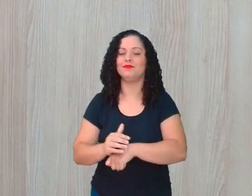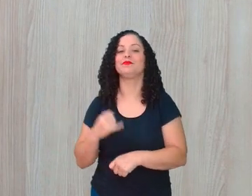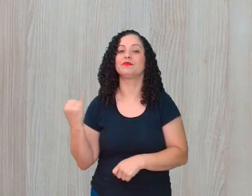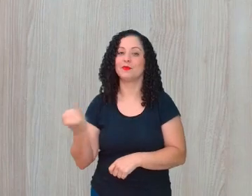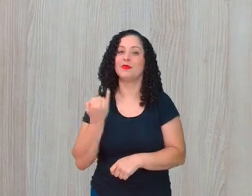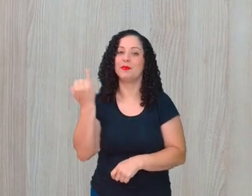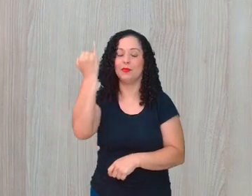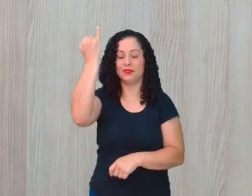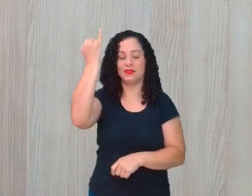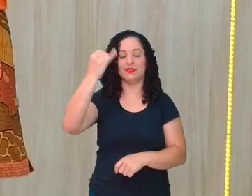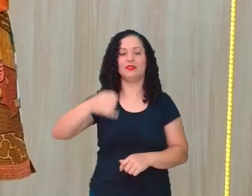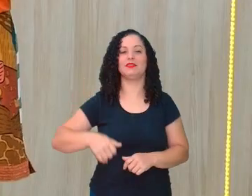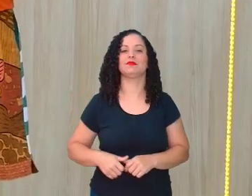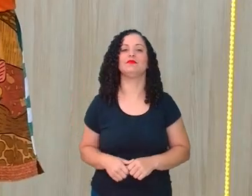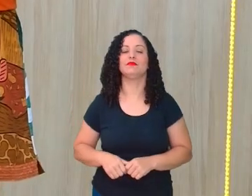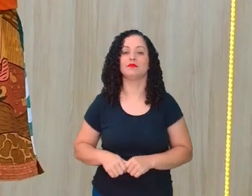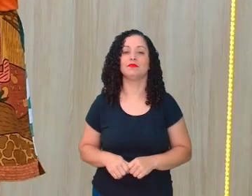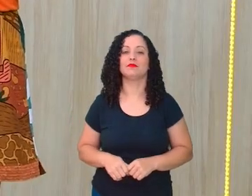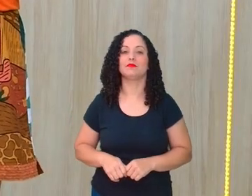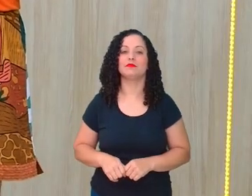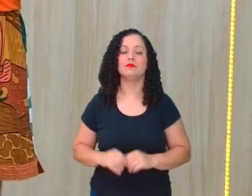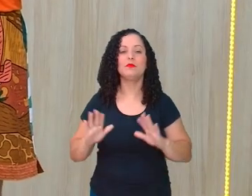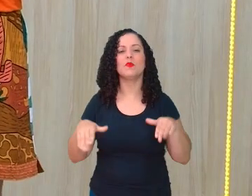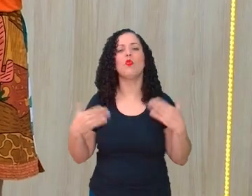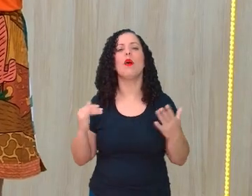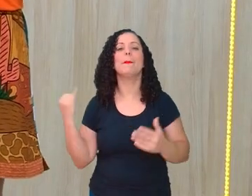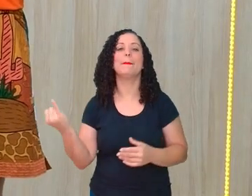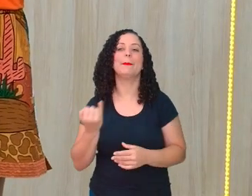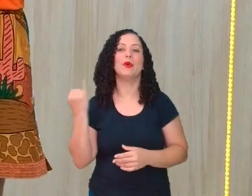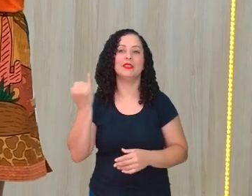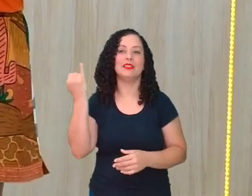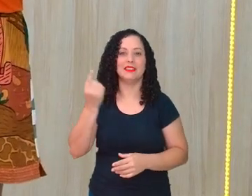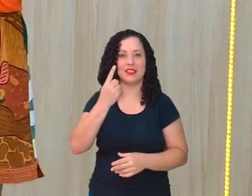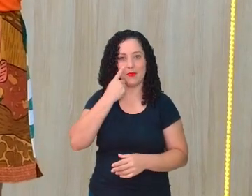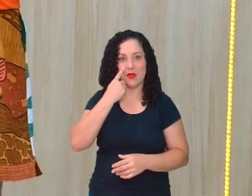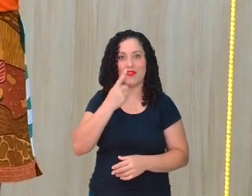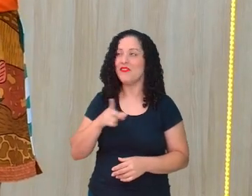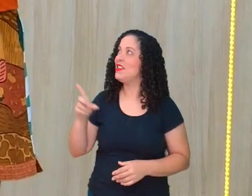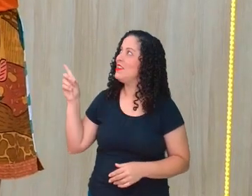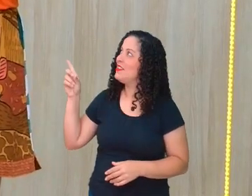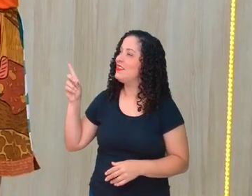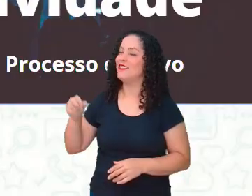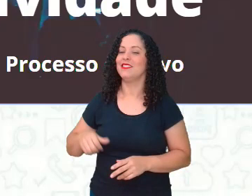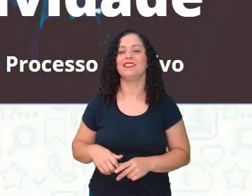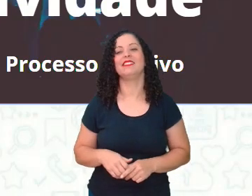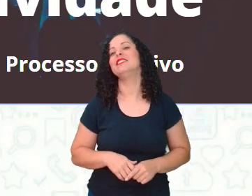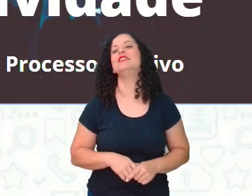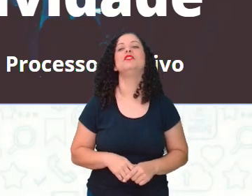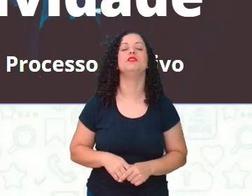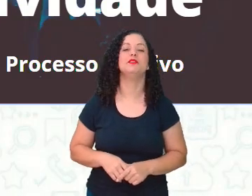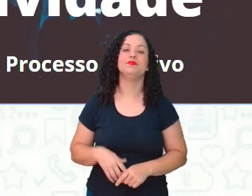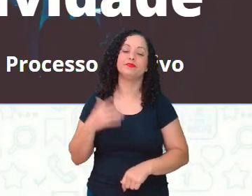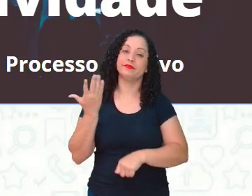a prática instrumental, né? Qual a importância disso? Vamos ver? Então, a prática